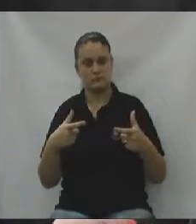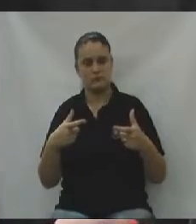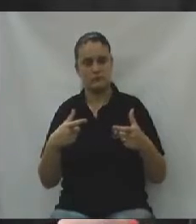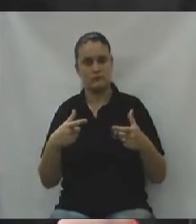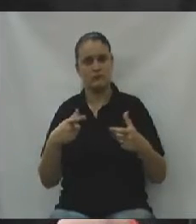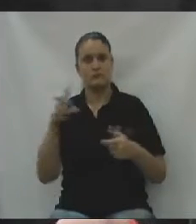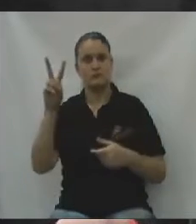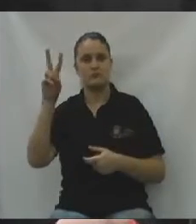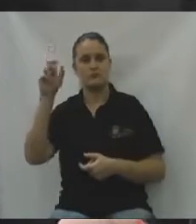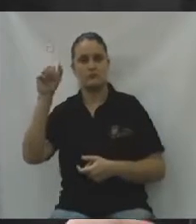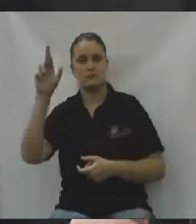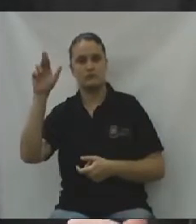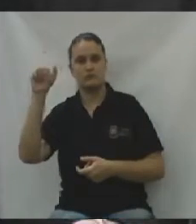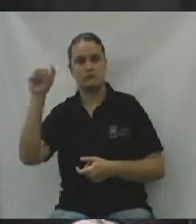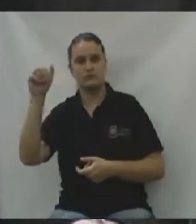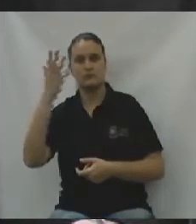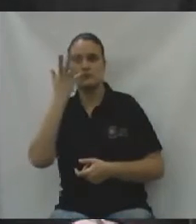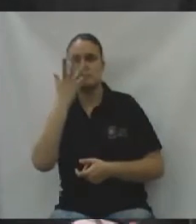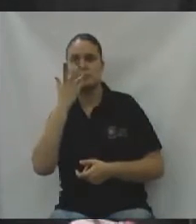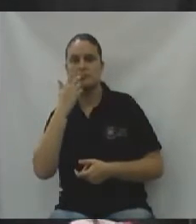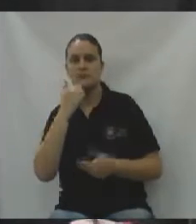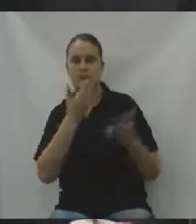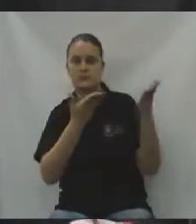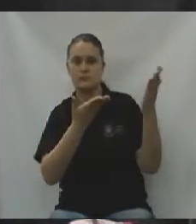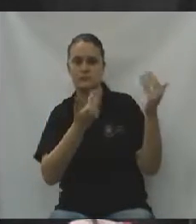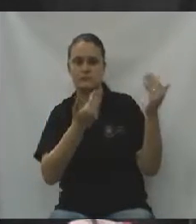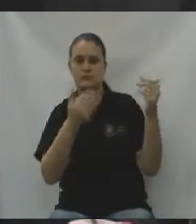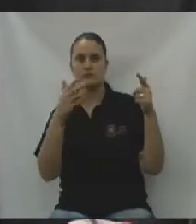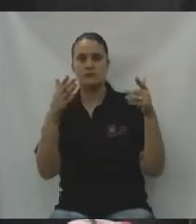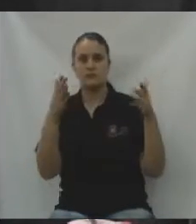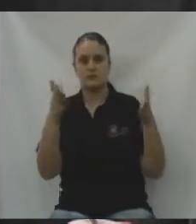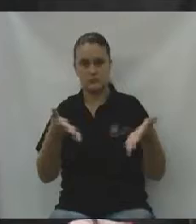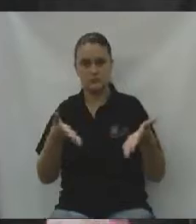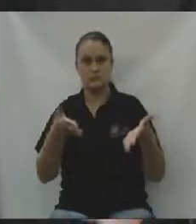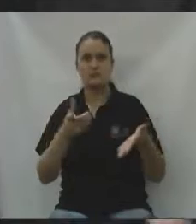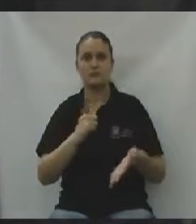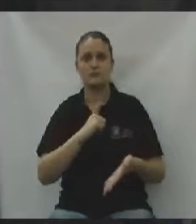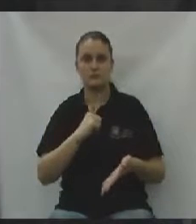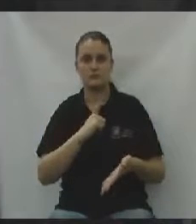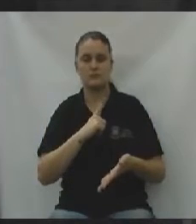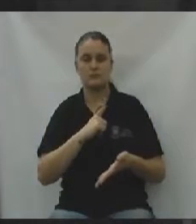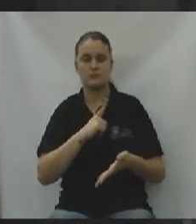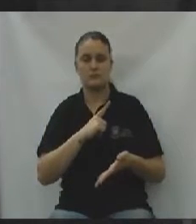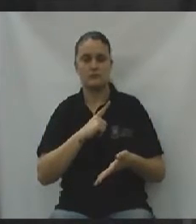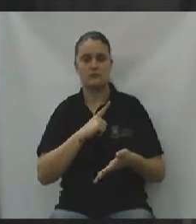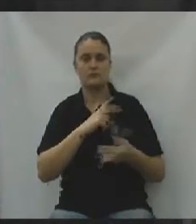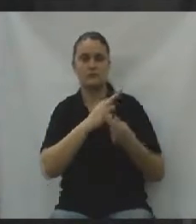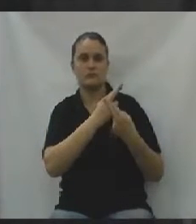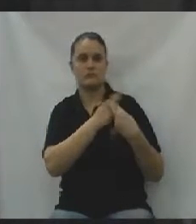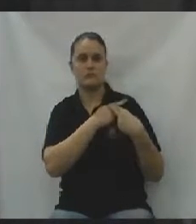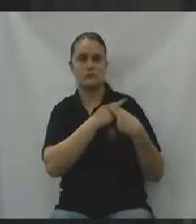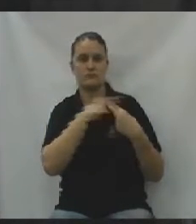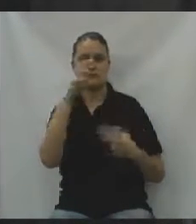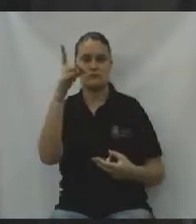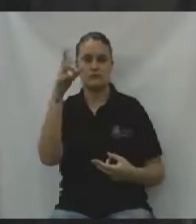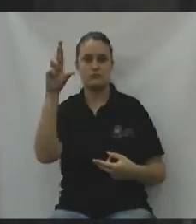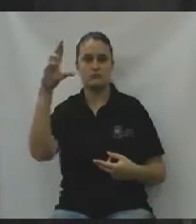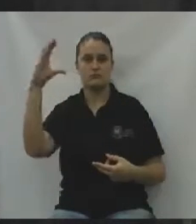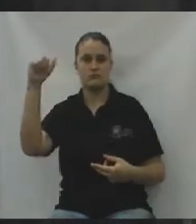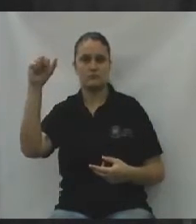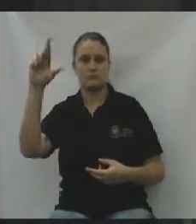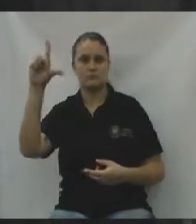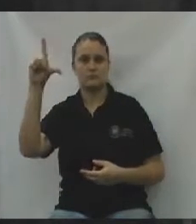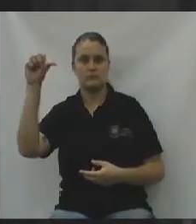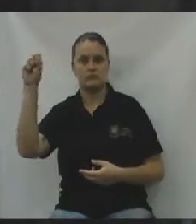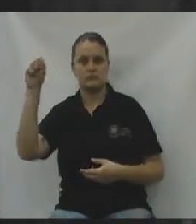Vara da Infância e da Juventude na Vitória, que hoje está sob o comando do Dr. Carlos,